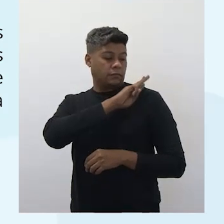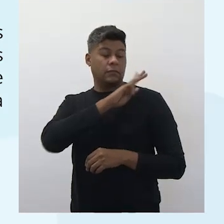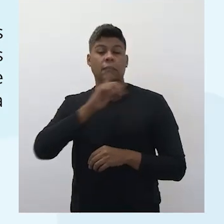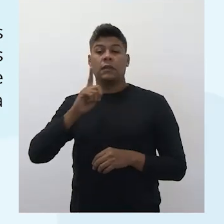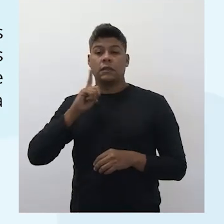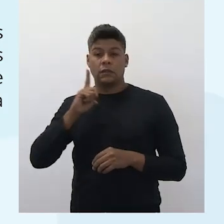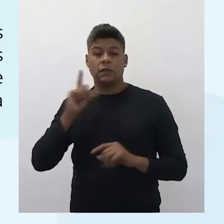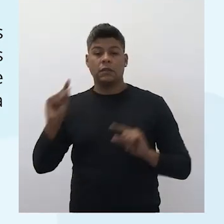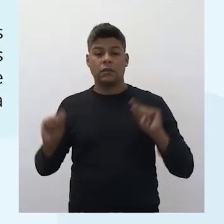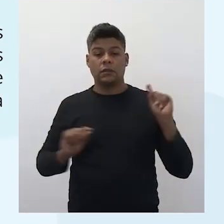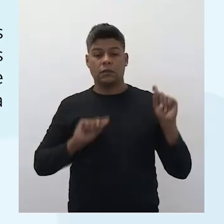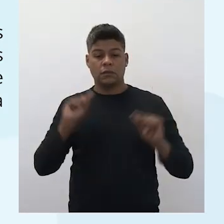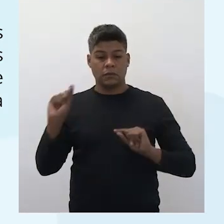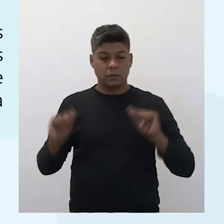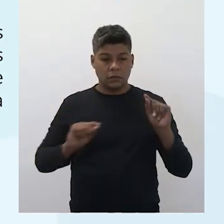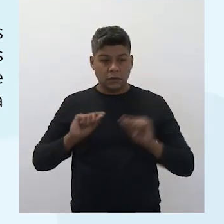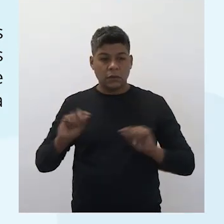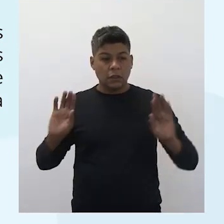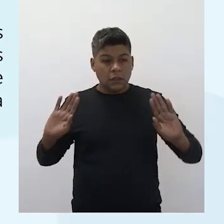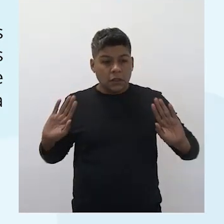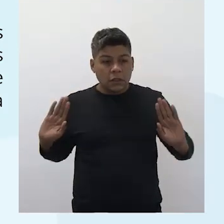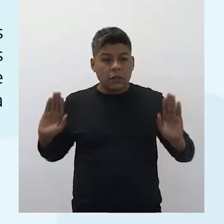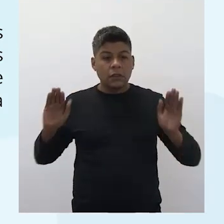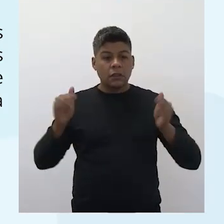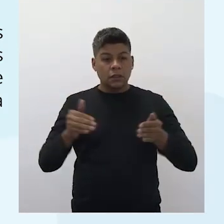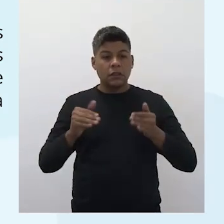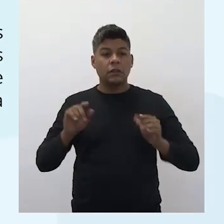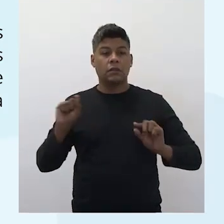temos uma específica,